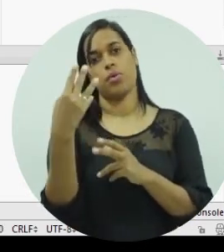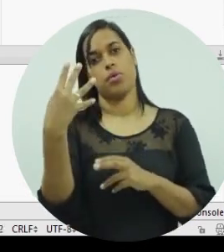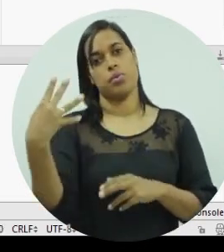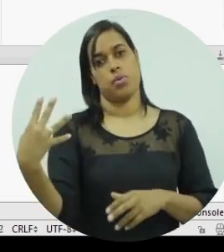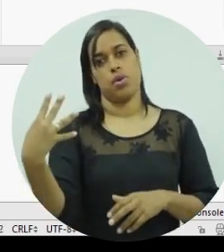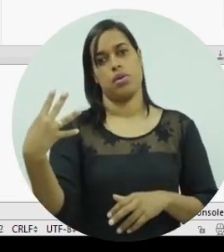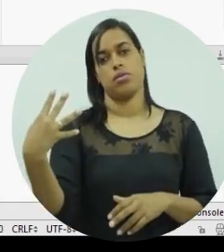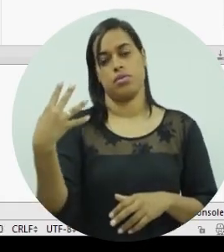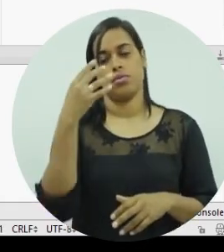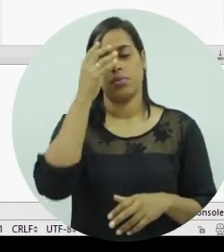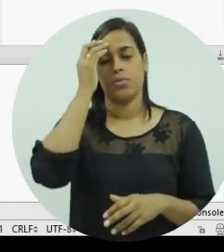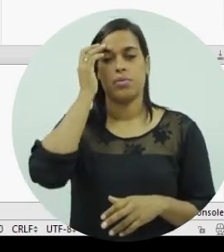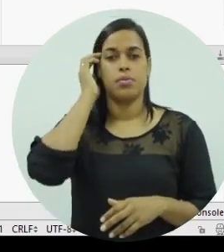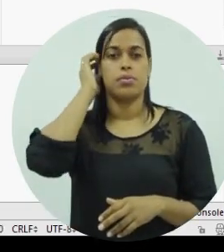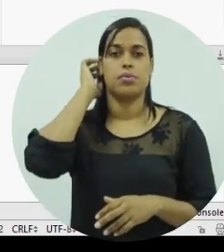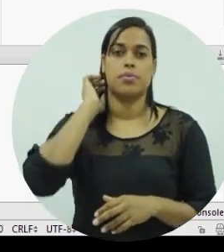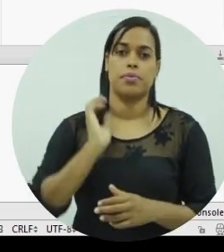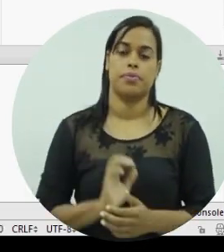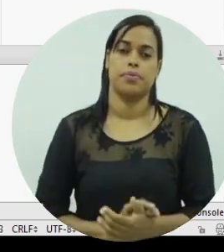temos aqui 4.